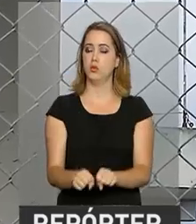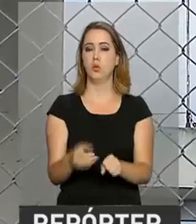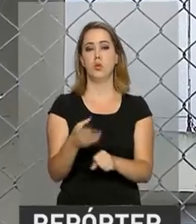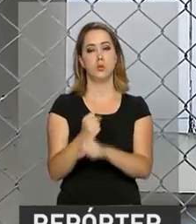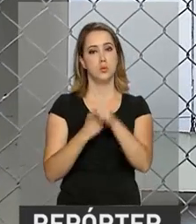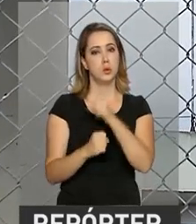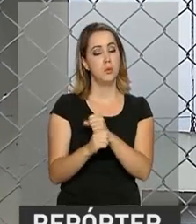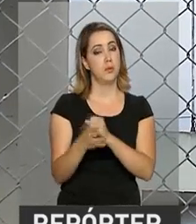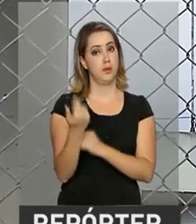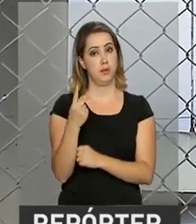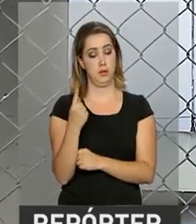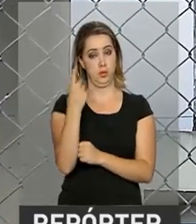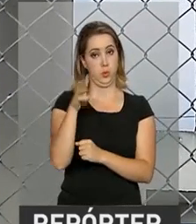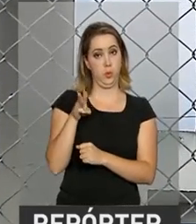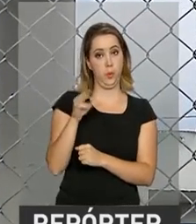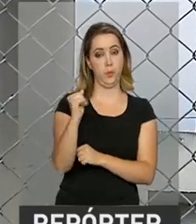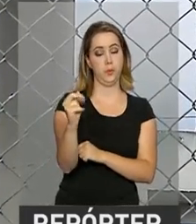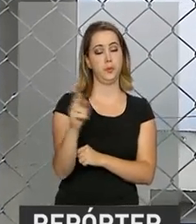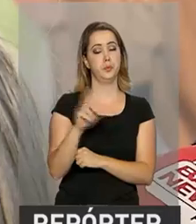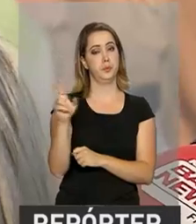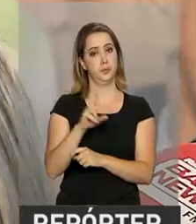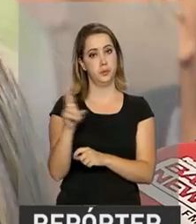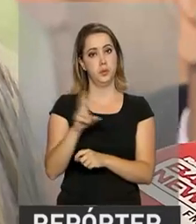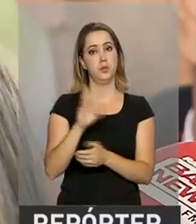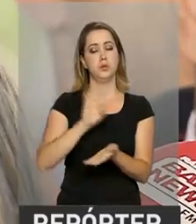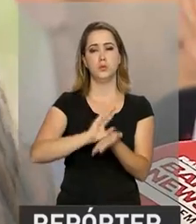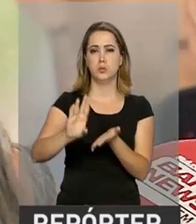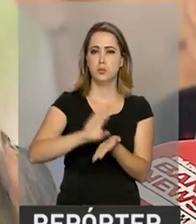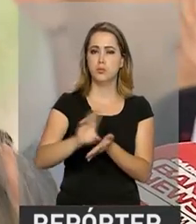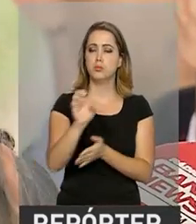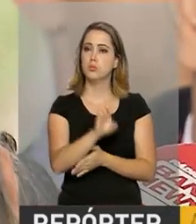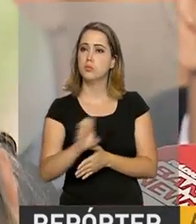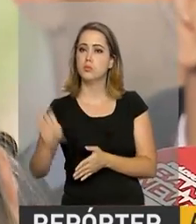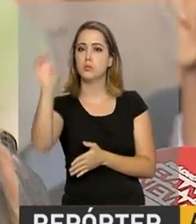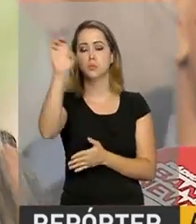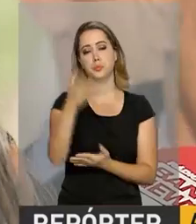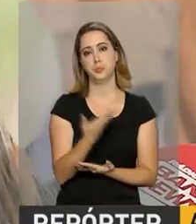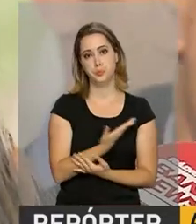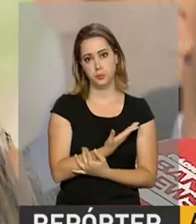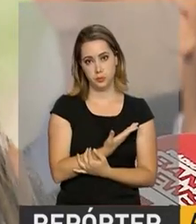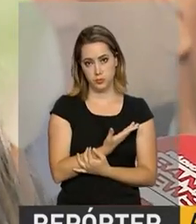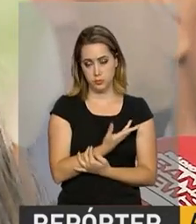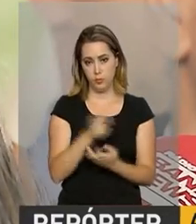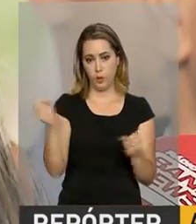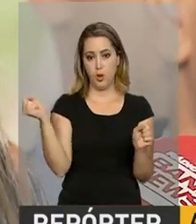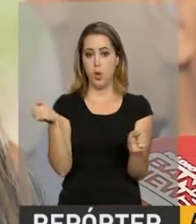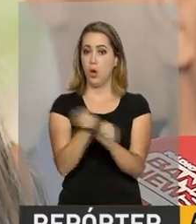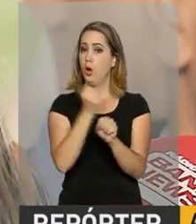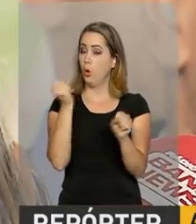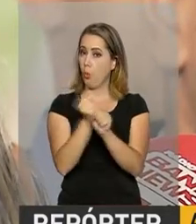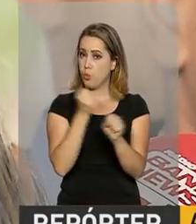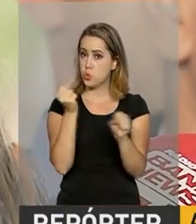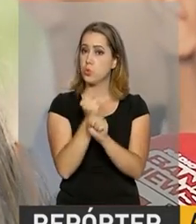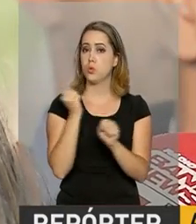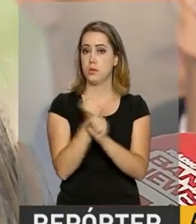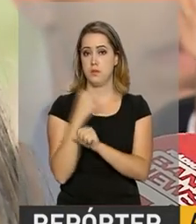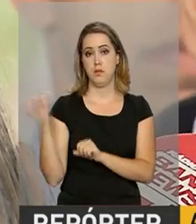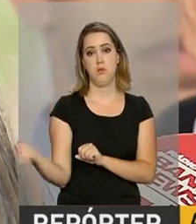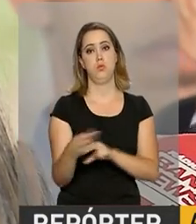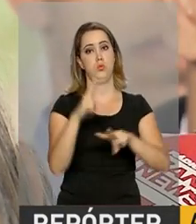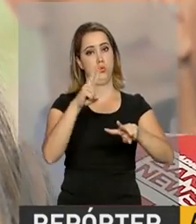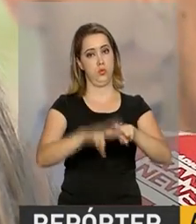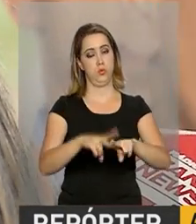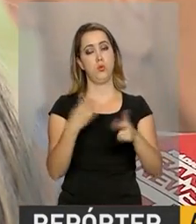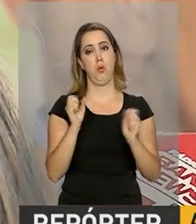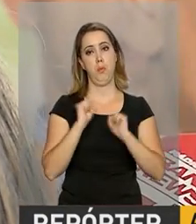bilhão milhões deais para os Estados não só para construção de presídios e com o que foi transferido é possível abrir 20.000